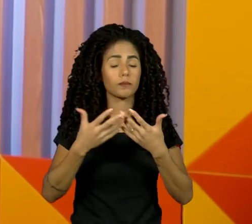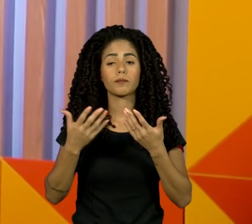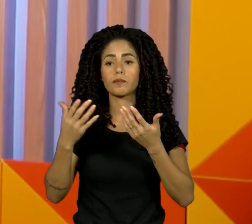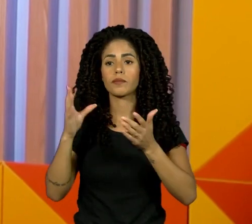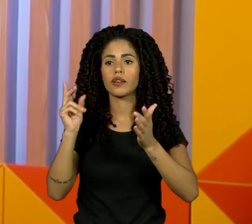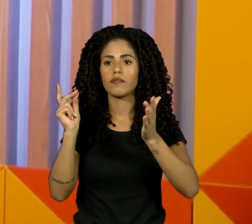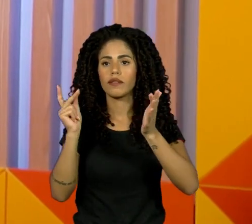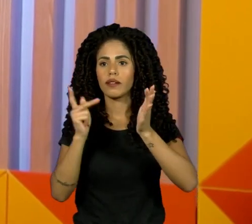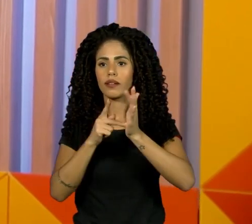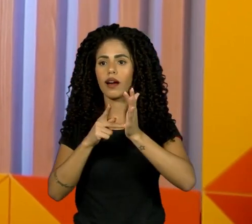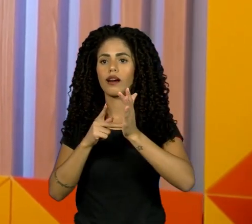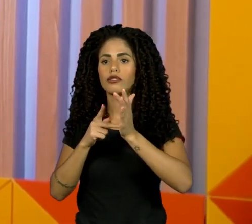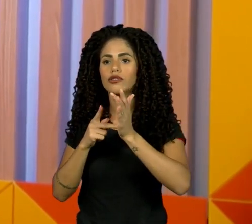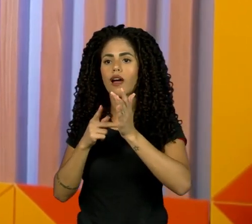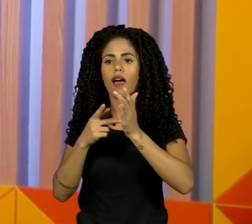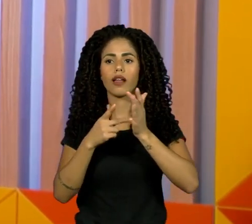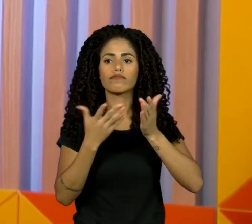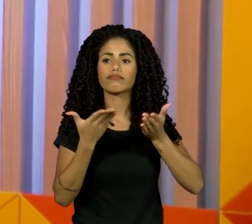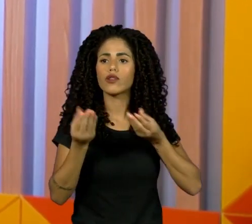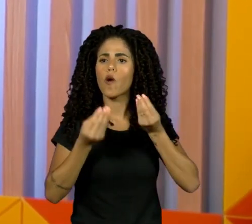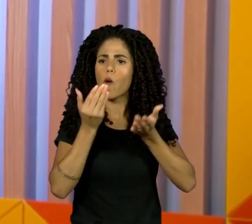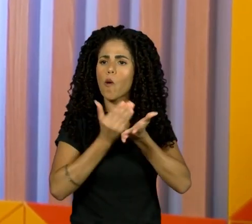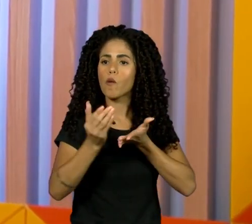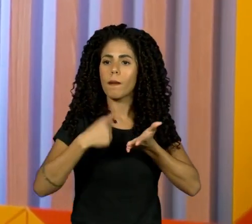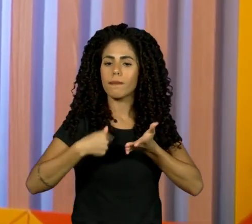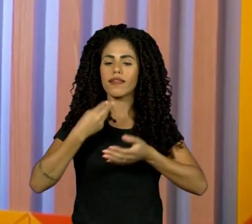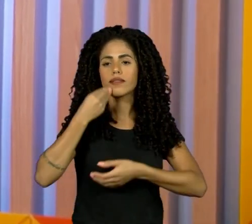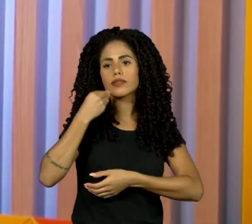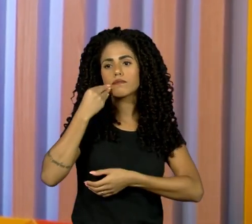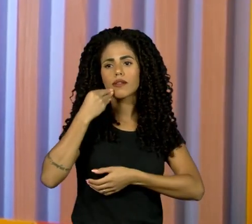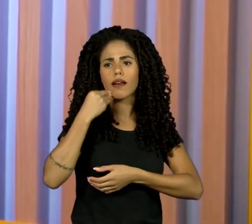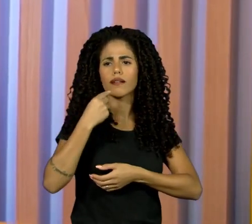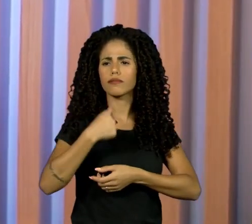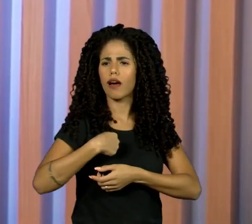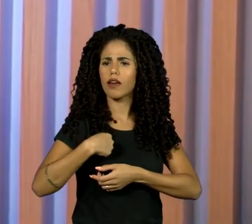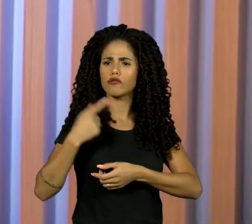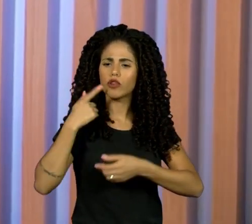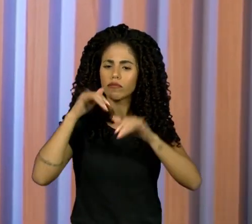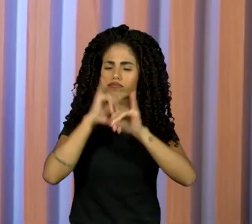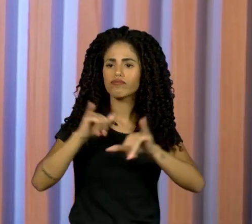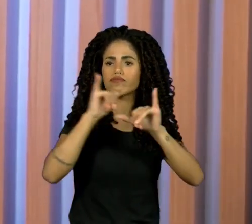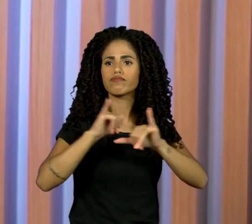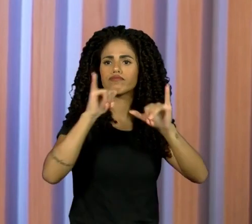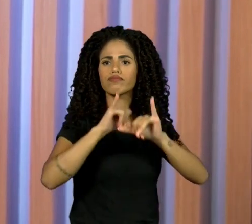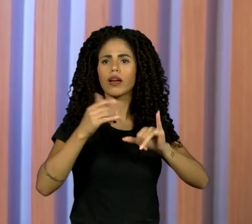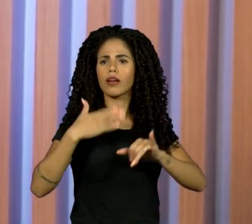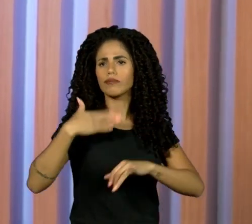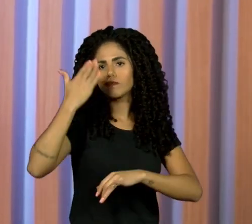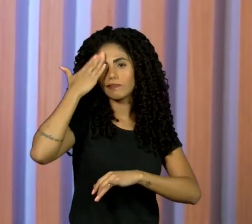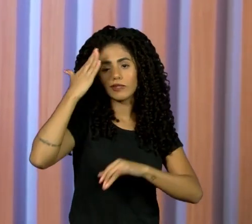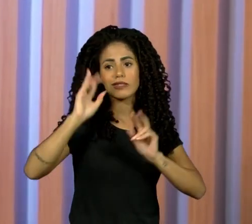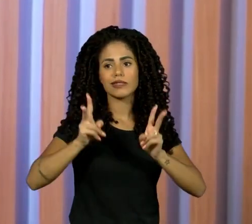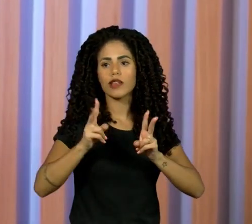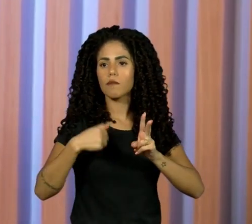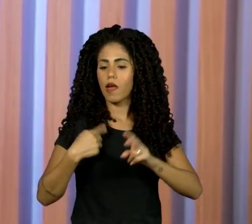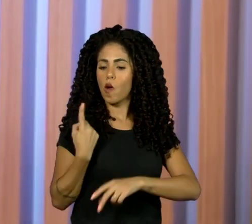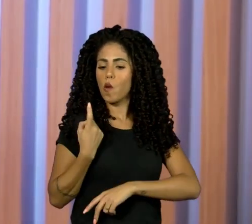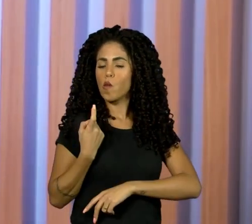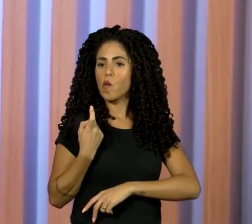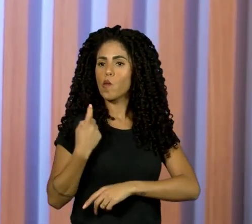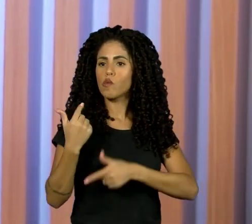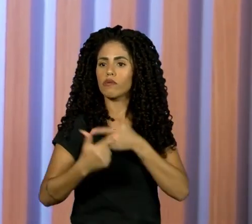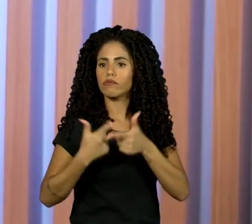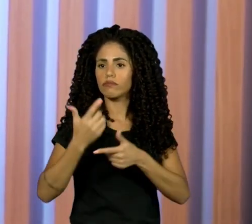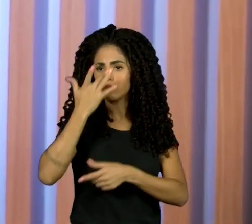Black nasceu, principalmente a partir da minha experiência, né? Eu venho do mercado de agência de publicidade, onde eu sempre fui um dos únicos pretos nos meus locais de